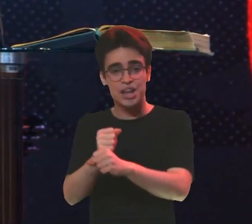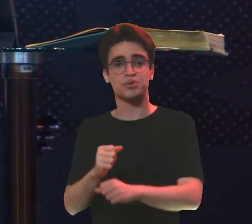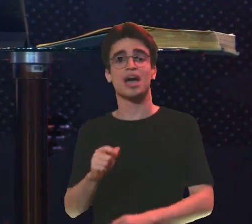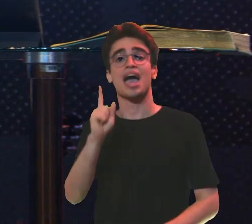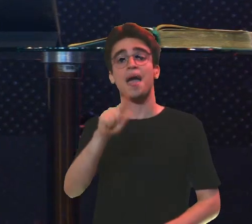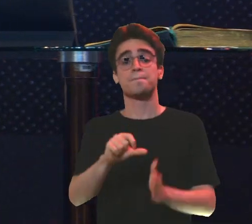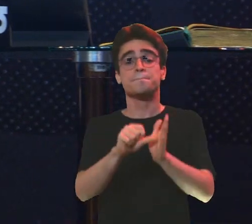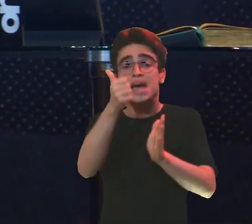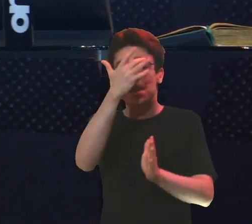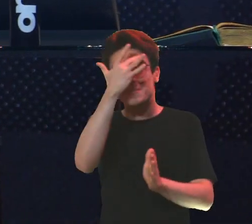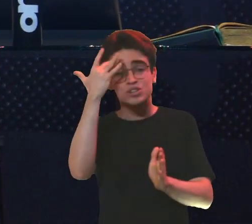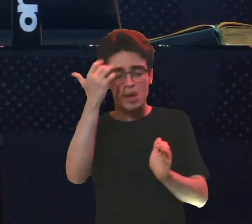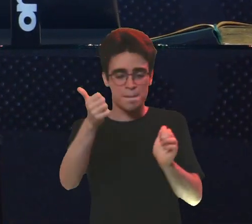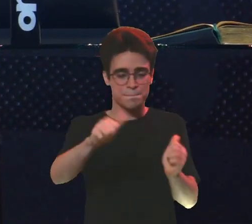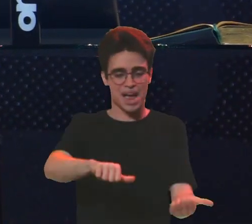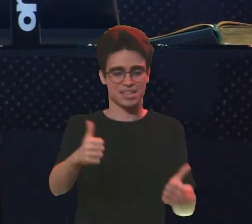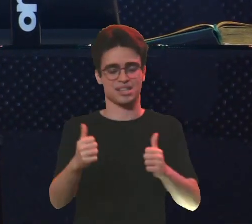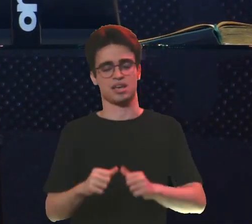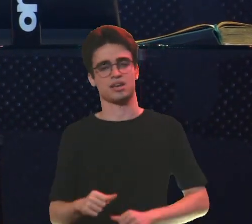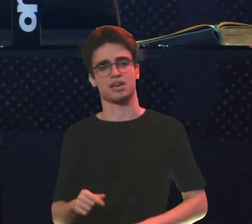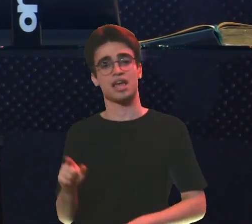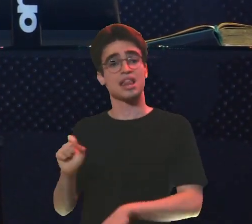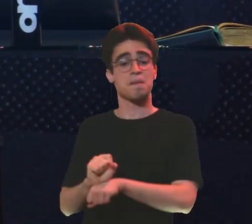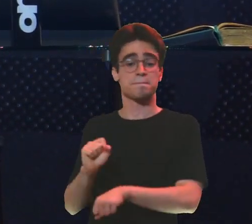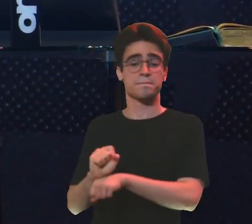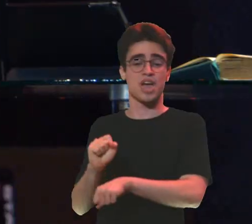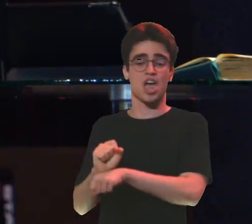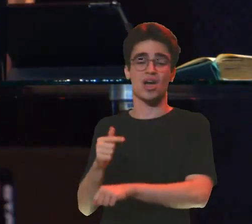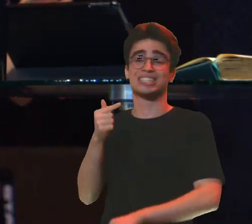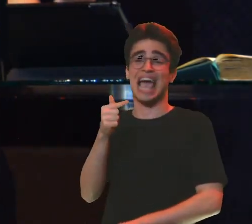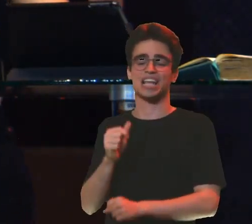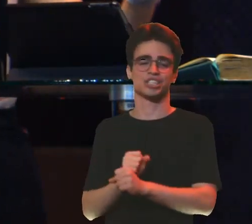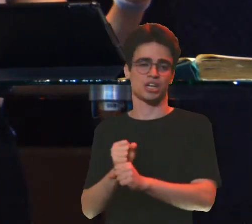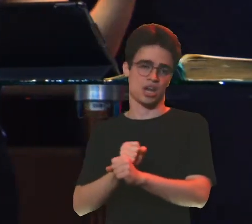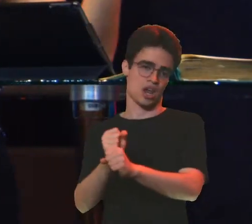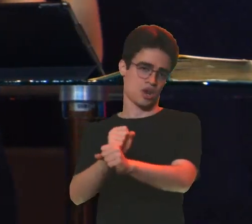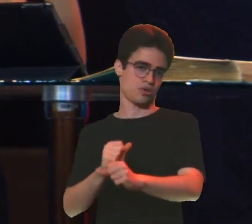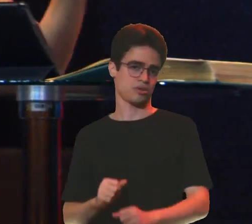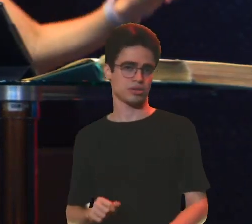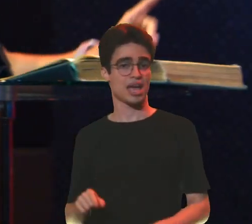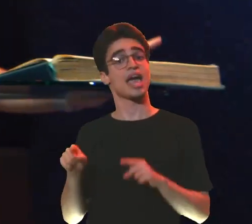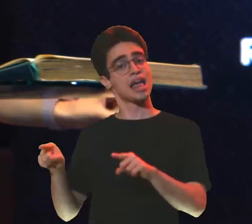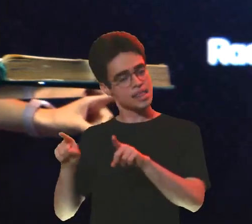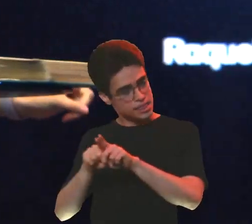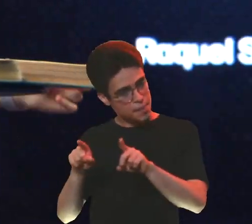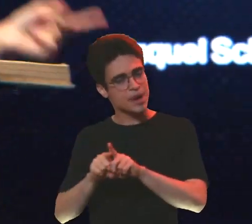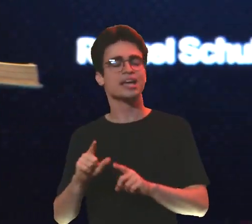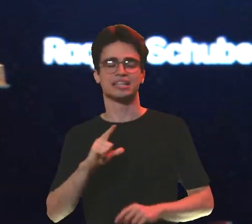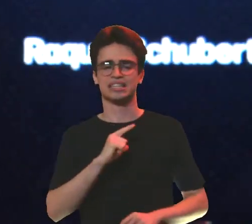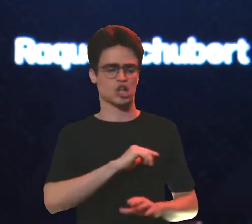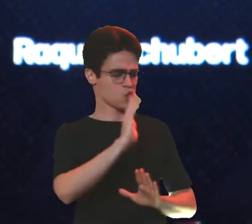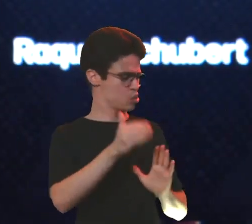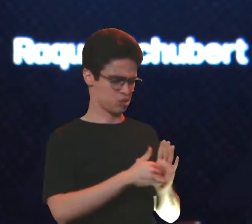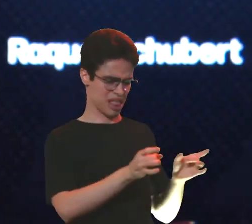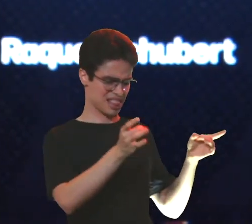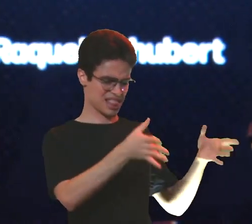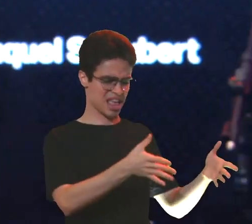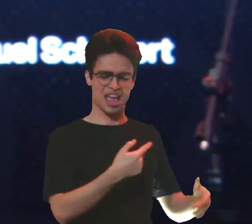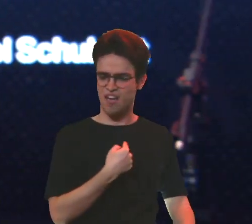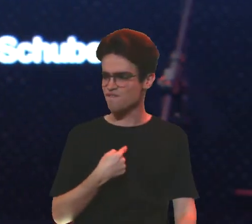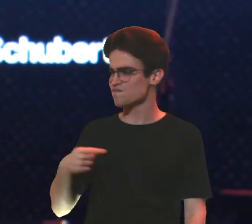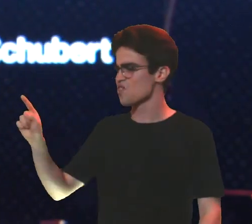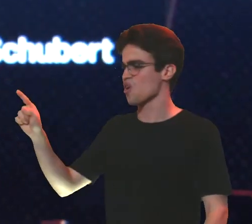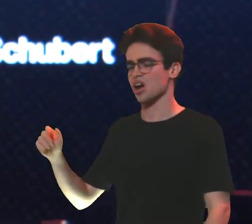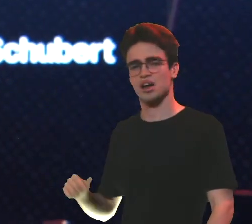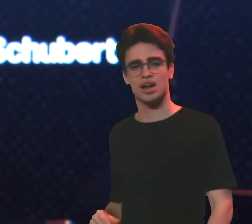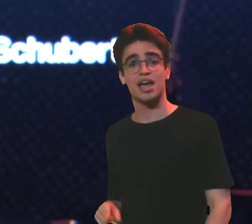se converteu lá. Ele esperou 7 anos. Ele também foi outra pessoa que largou tudo que tinha e foi para aquele lugar.